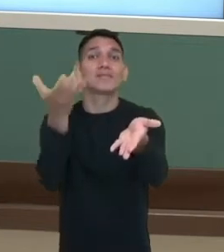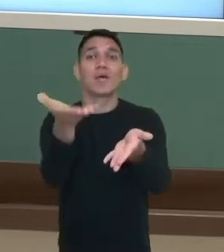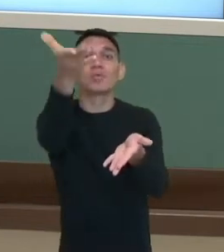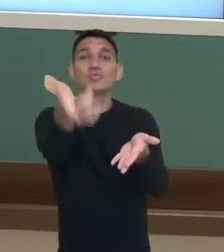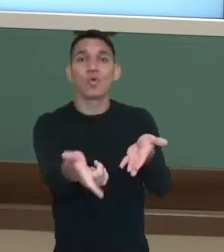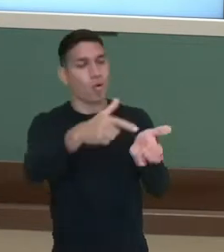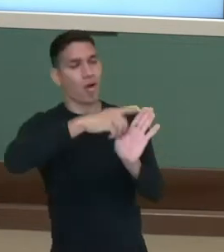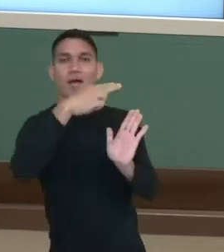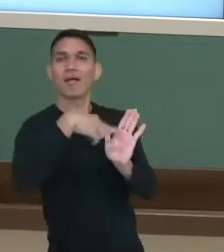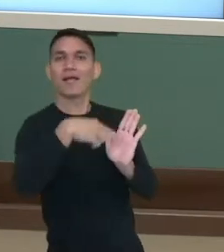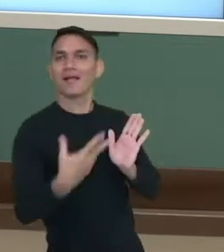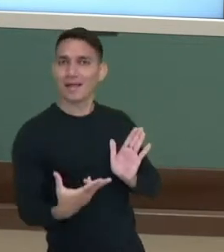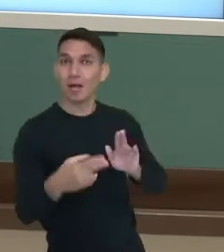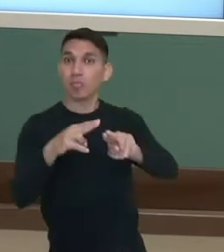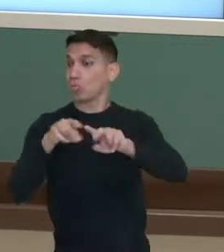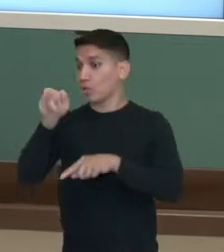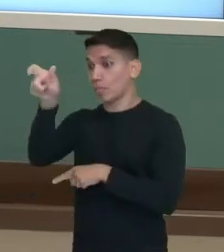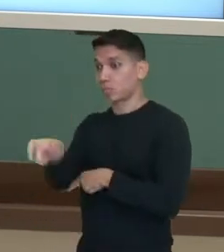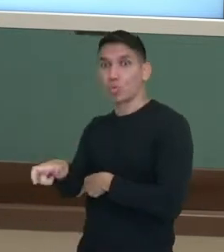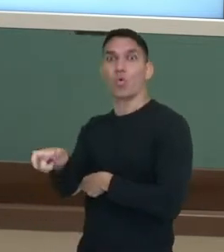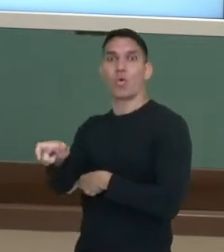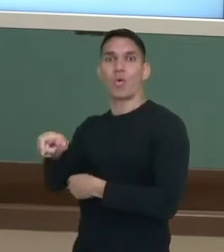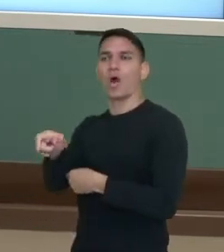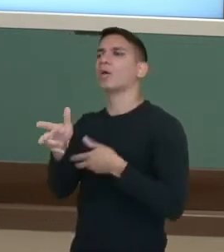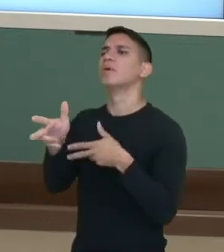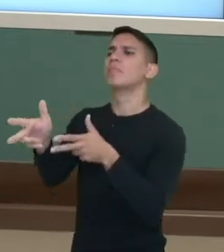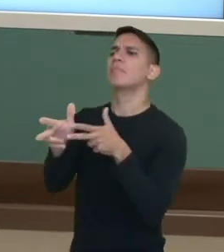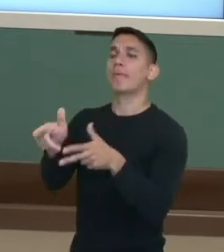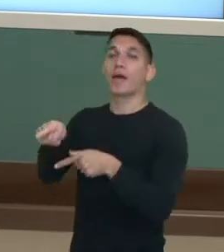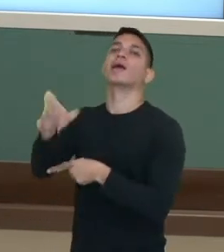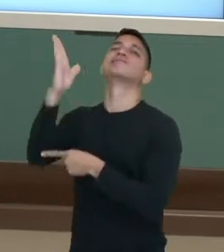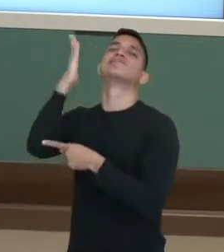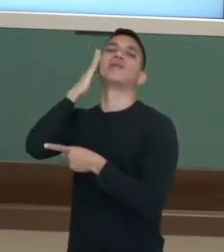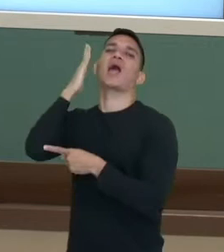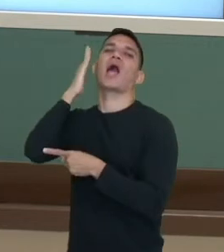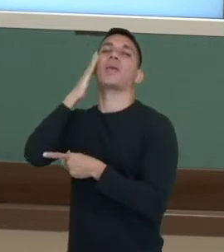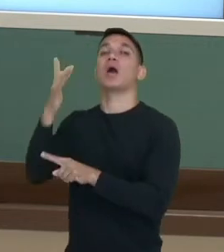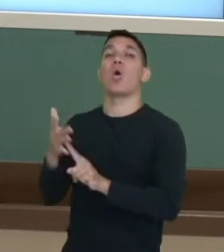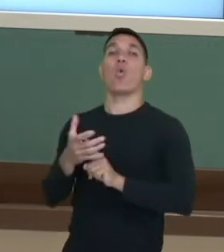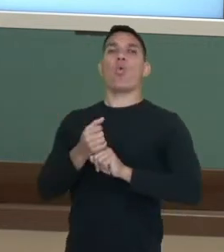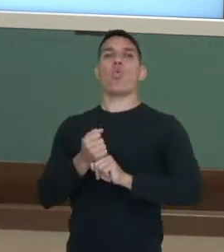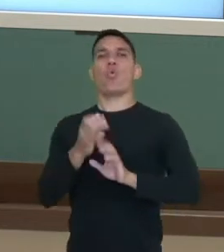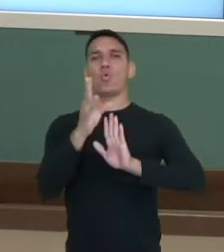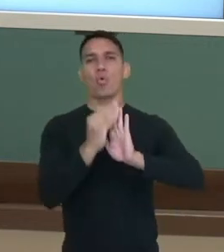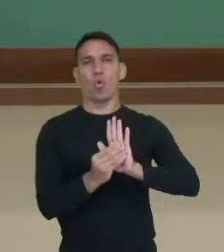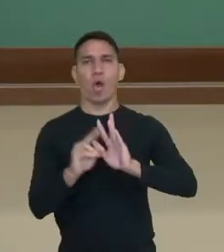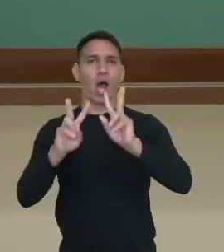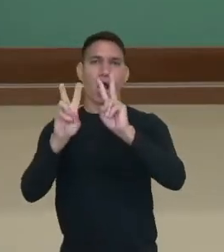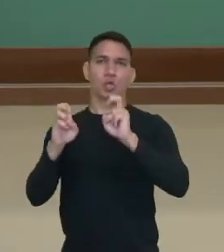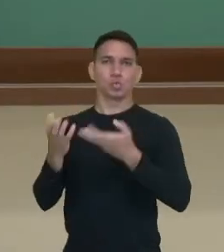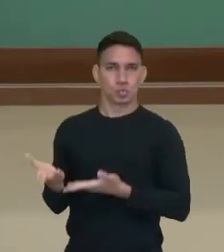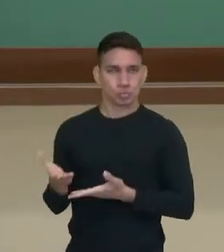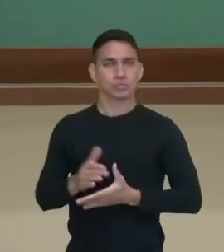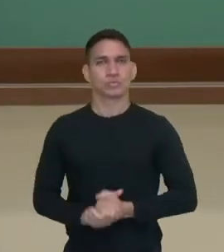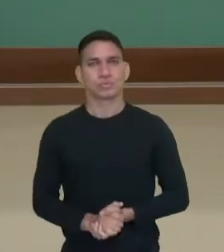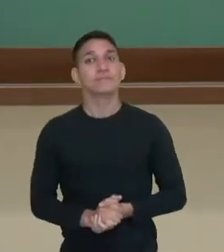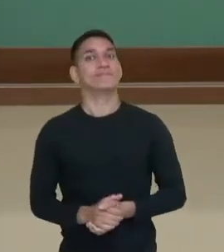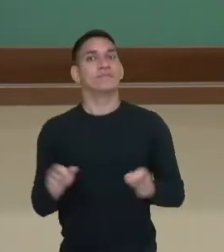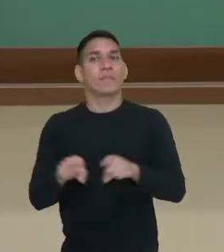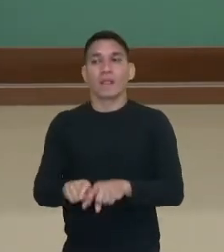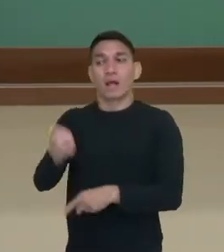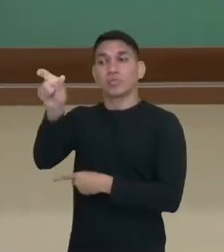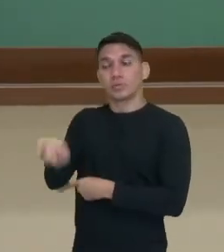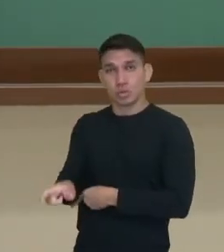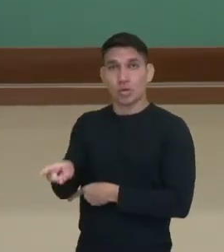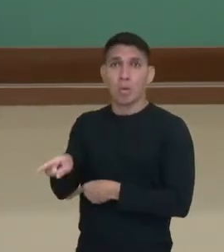Então, o entrevistado sempre é uma pessoa renomada, que entende daquela temática, daquele assunto. Também o entrevistado pode ser